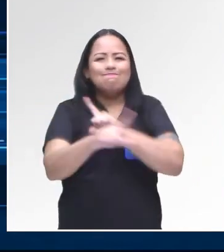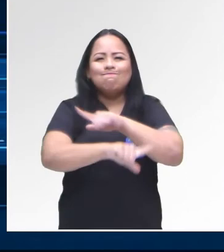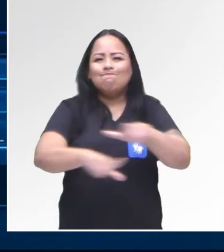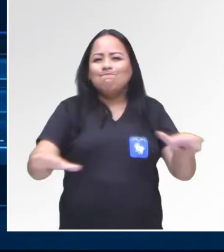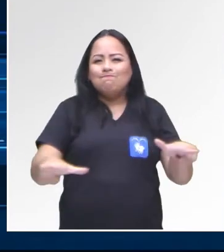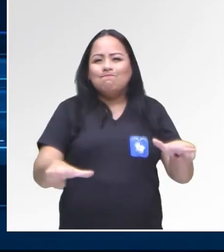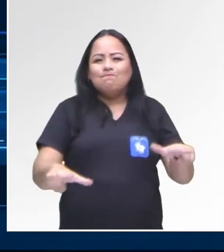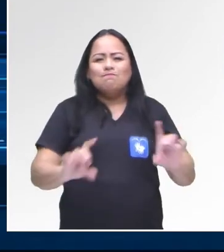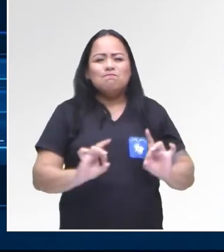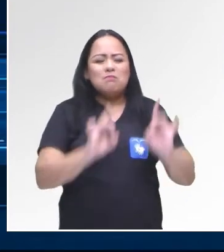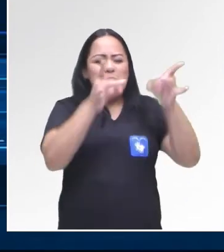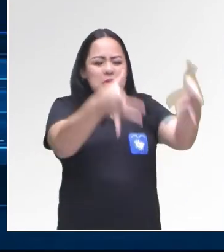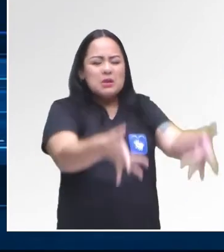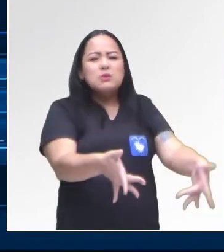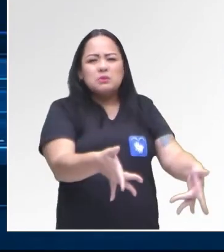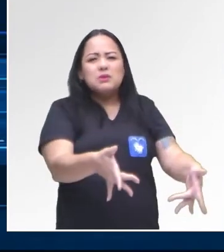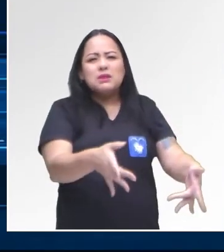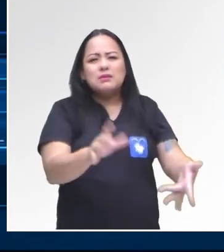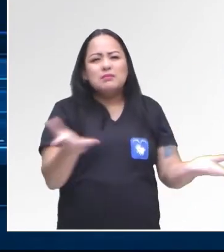No abandono mesmo.